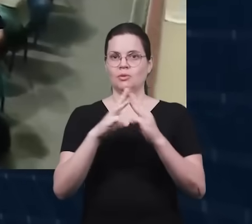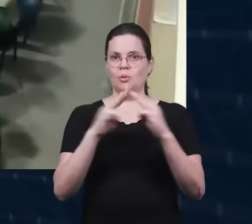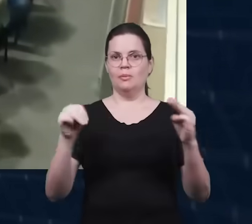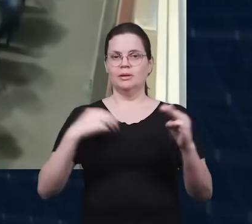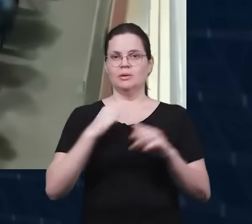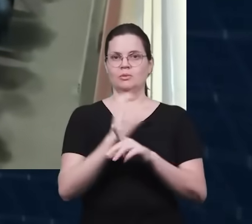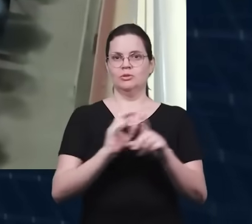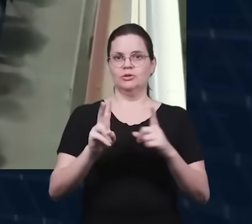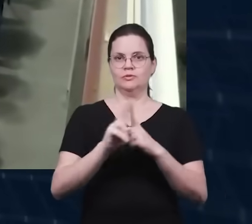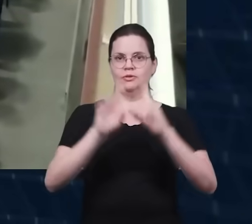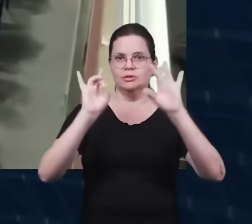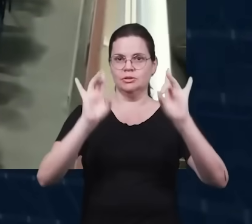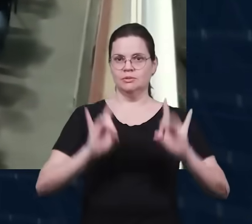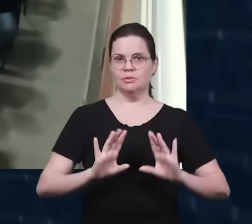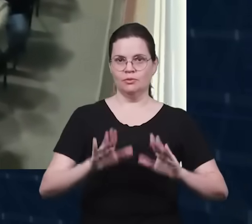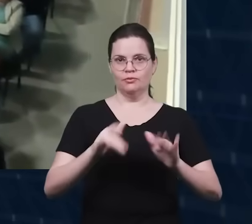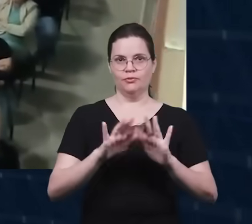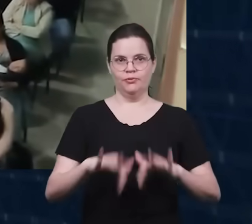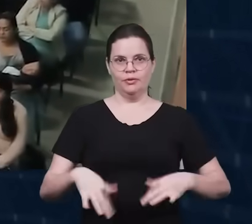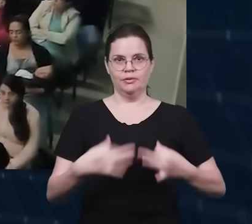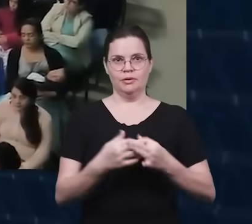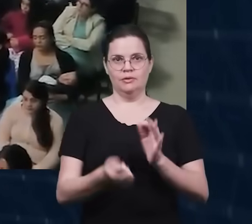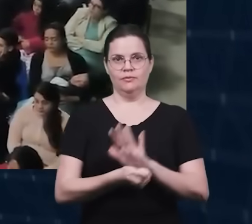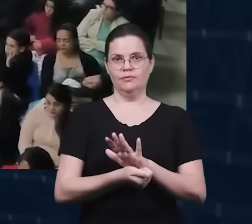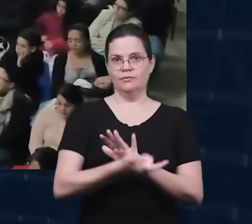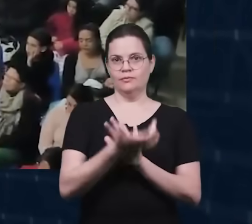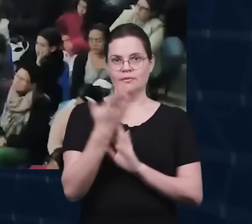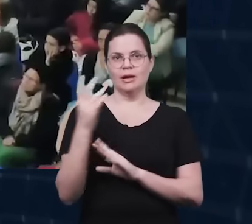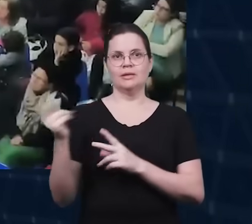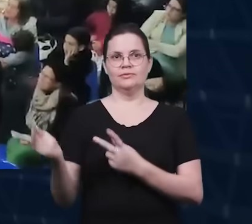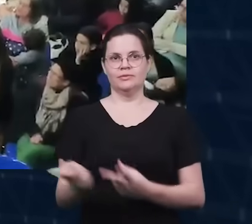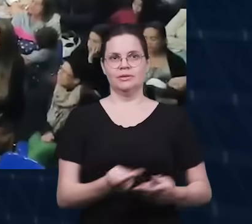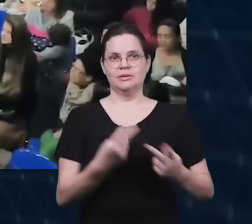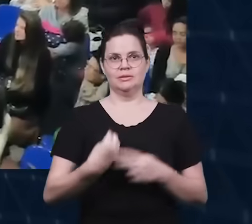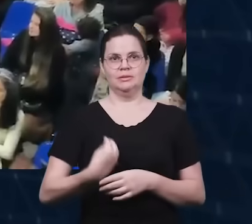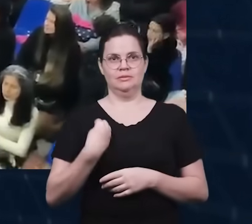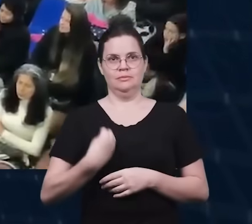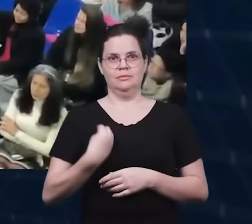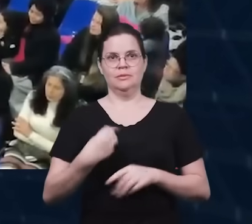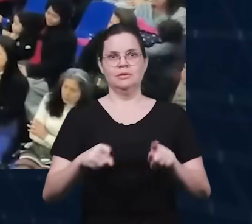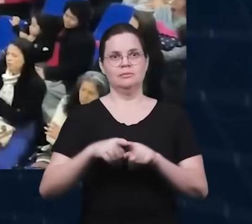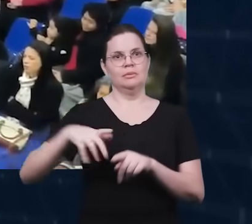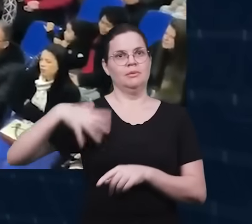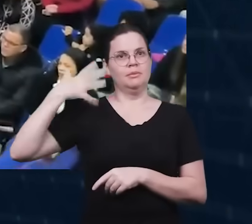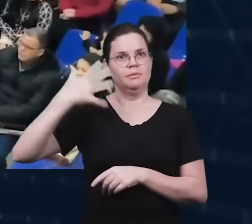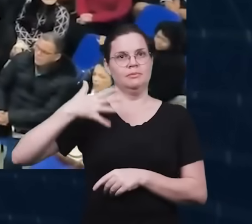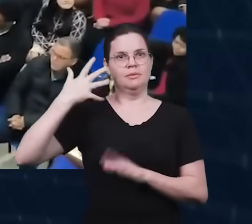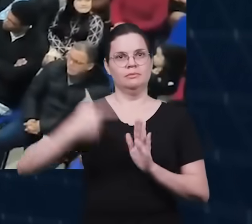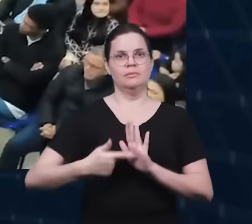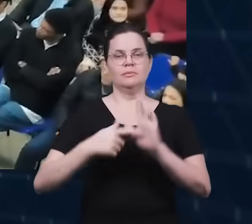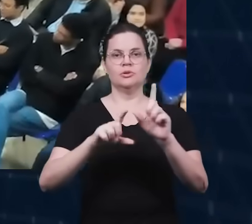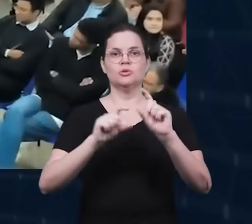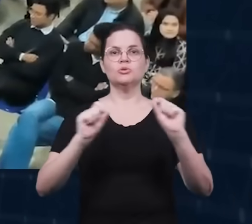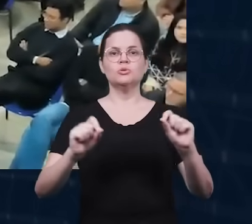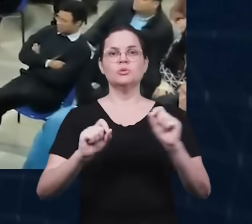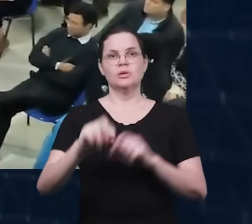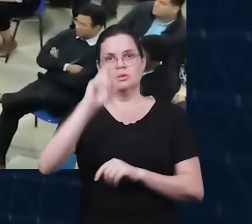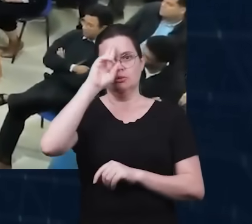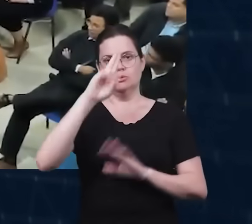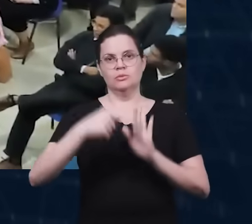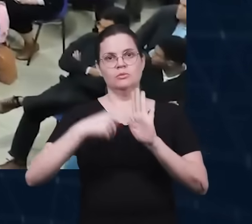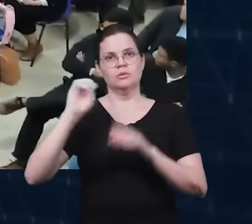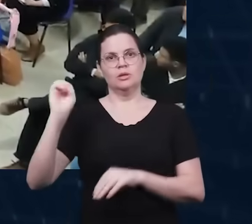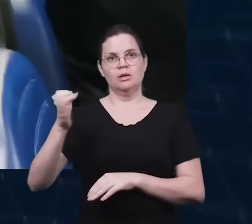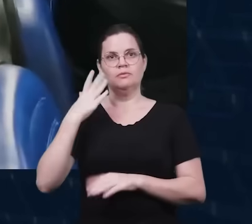vigília especial voltada às famílias. Muitos visitantes estiveram presentes. A mensagem em 1 Samuel 1 mostrou a importância